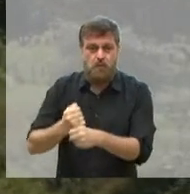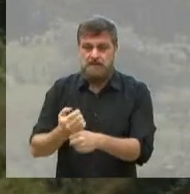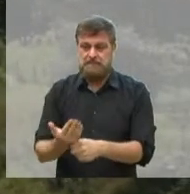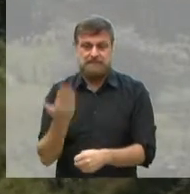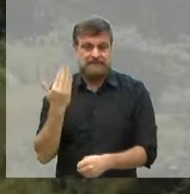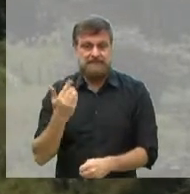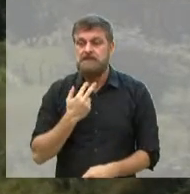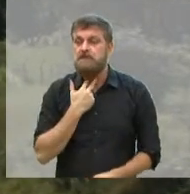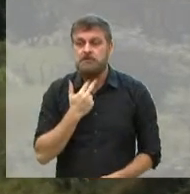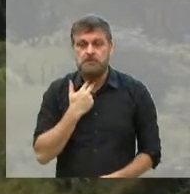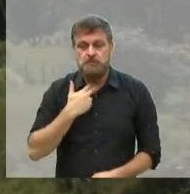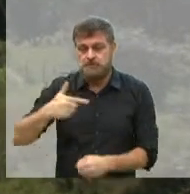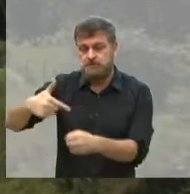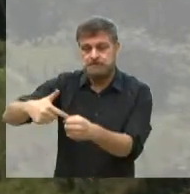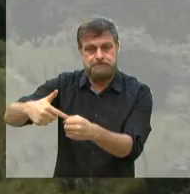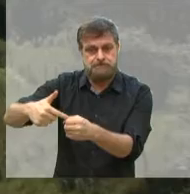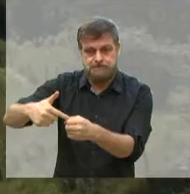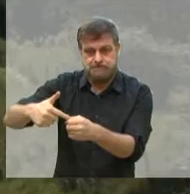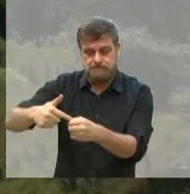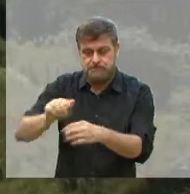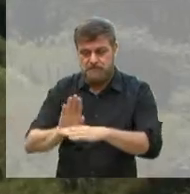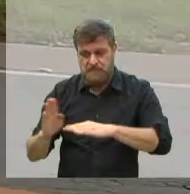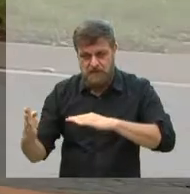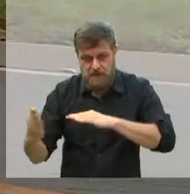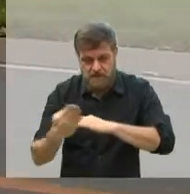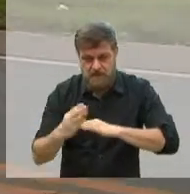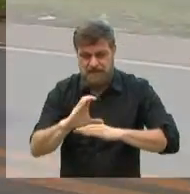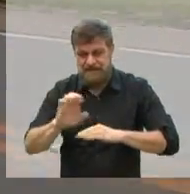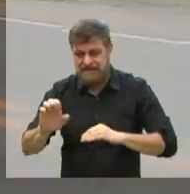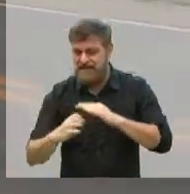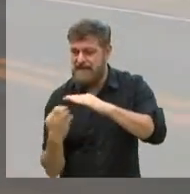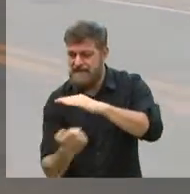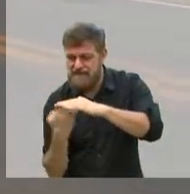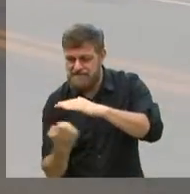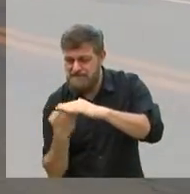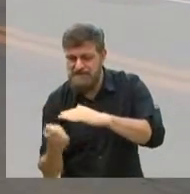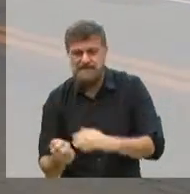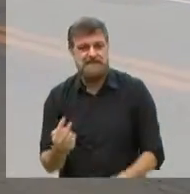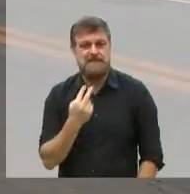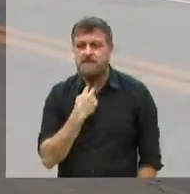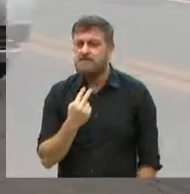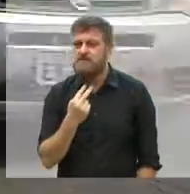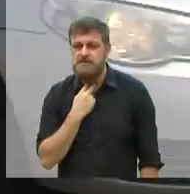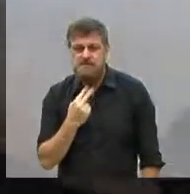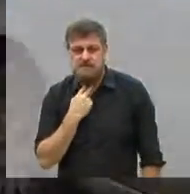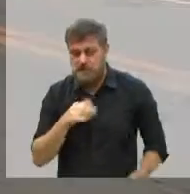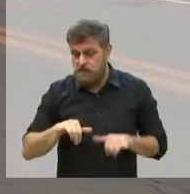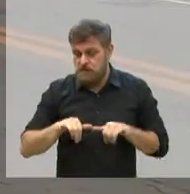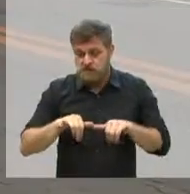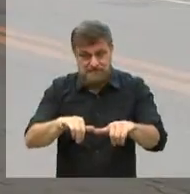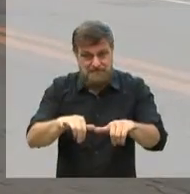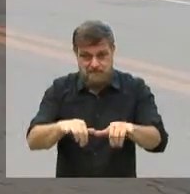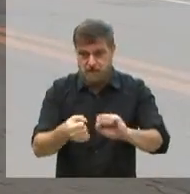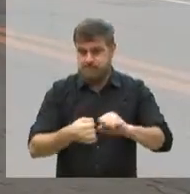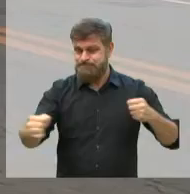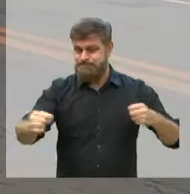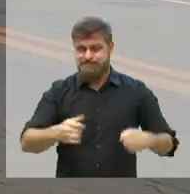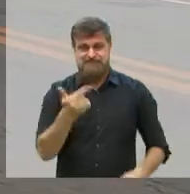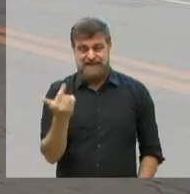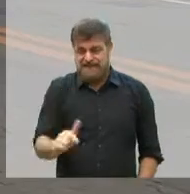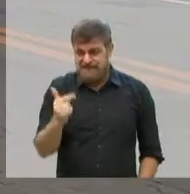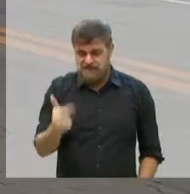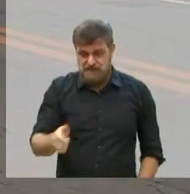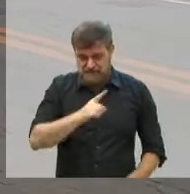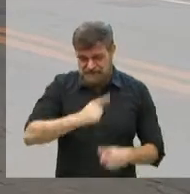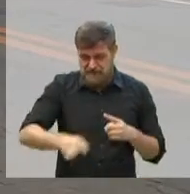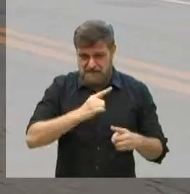não era permitido nenhum tipo de empresa, posto de gasolina, supermercado grande.